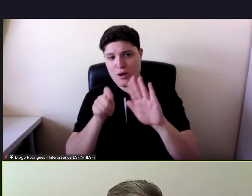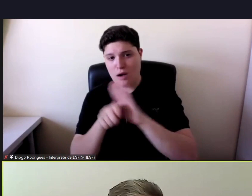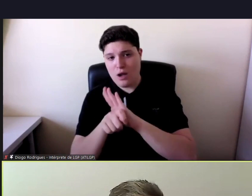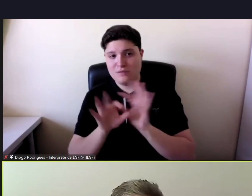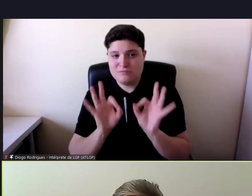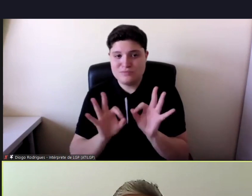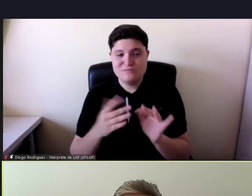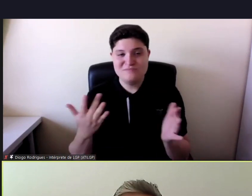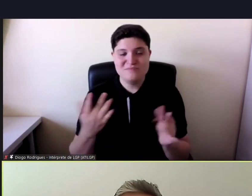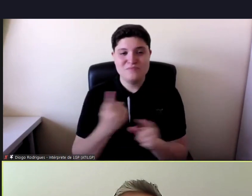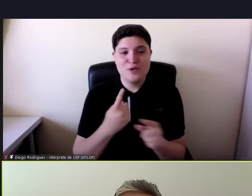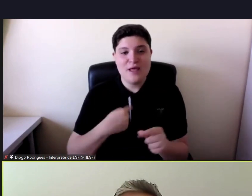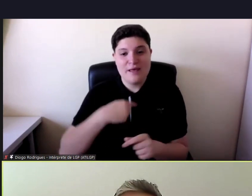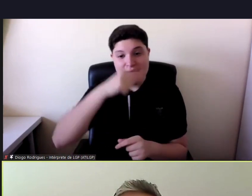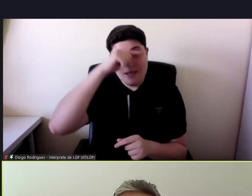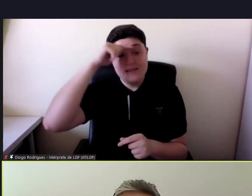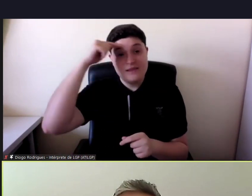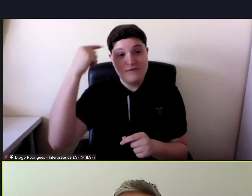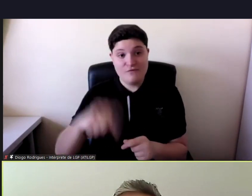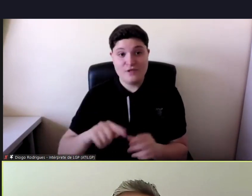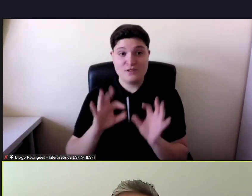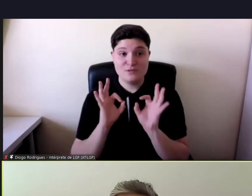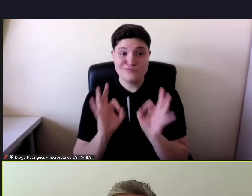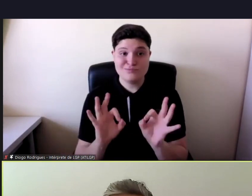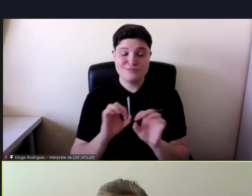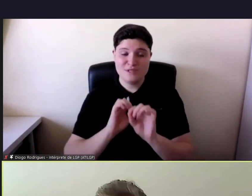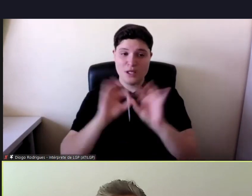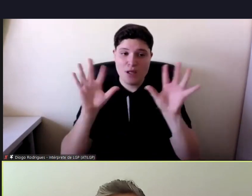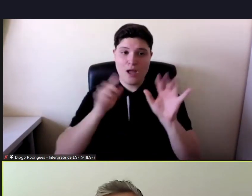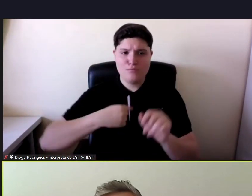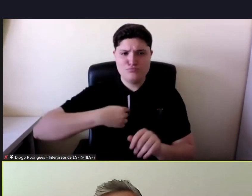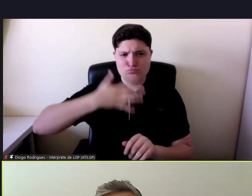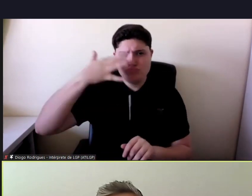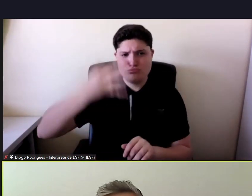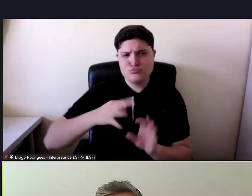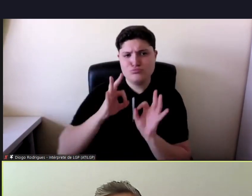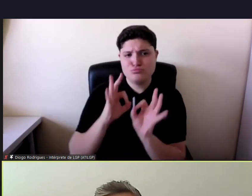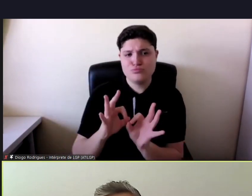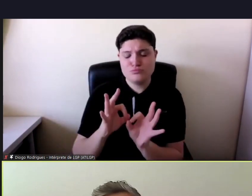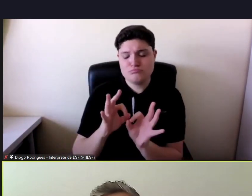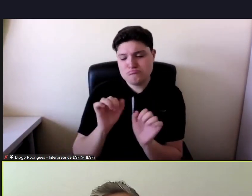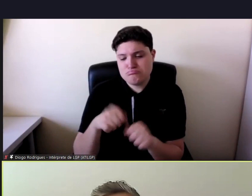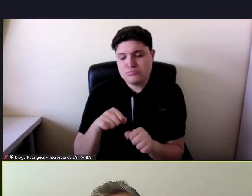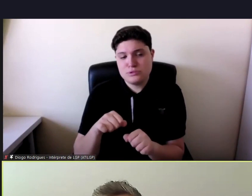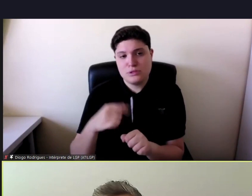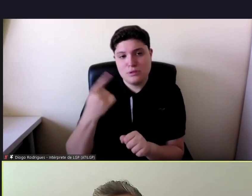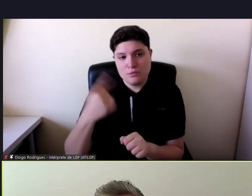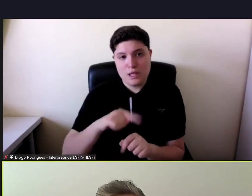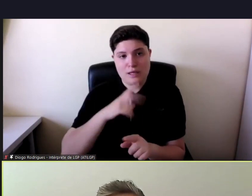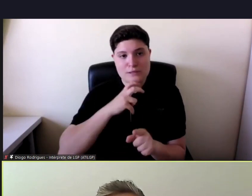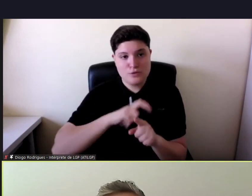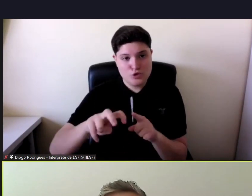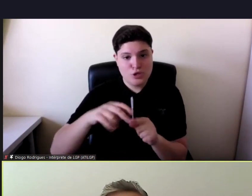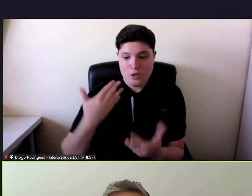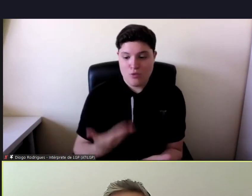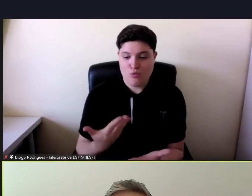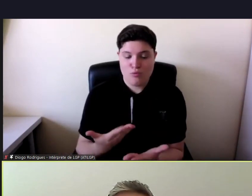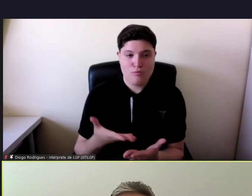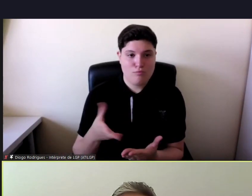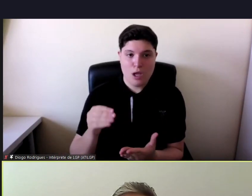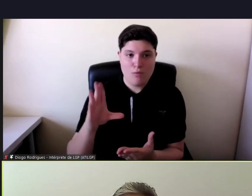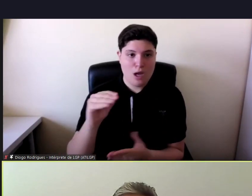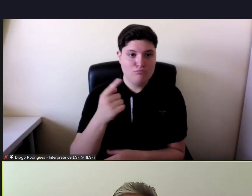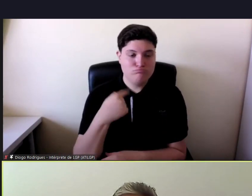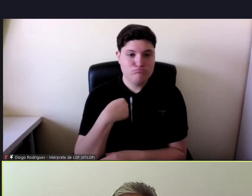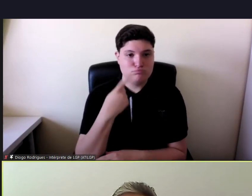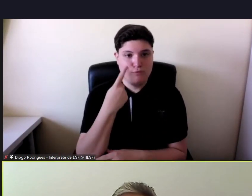e encontrarmos soluções para começarmos a limpar a atmosfera, a limpar o CO2 que está em demasia na atmosfera. Ora bem, as reduções estão